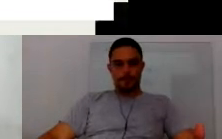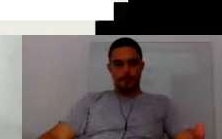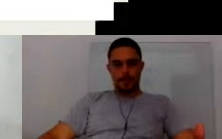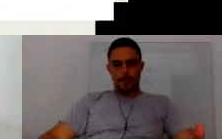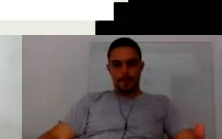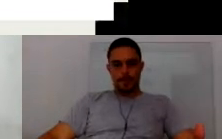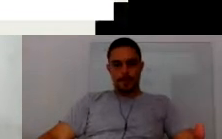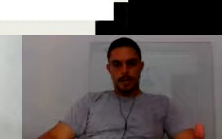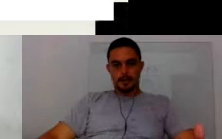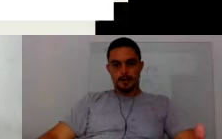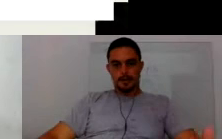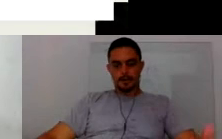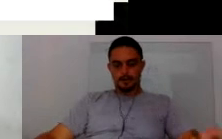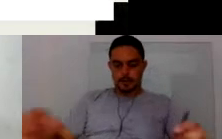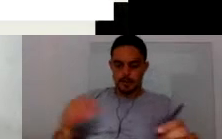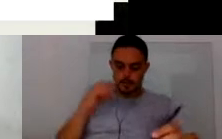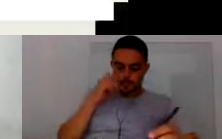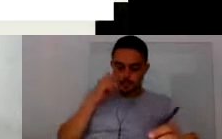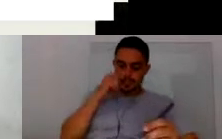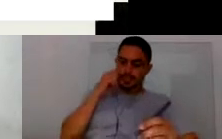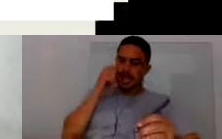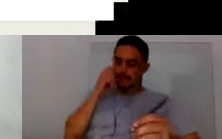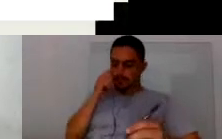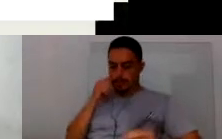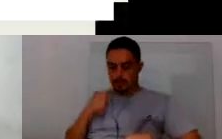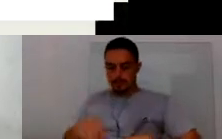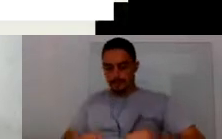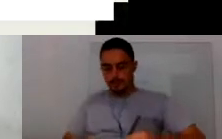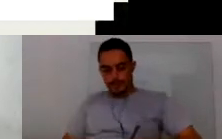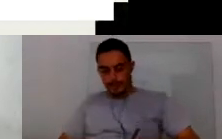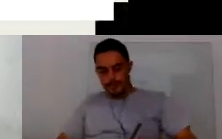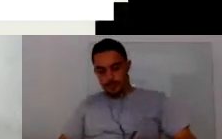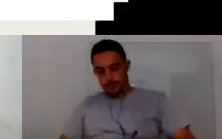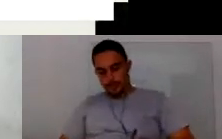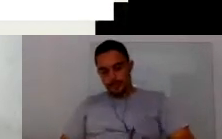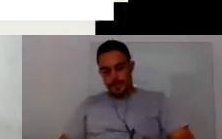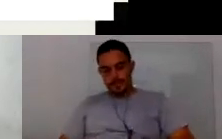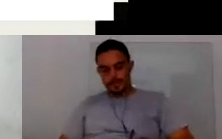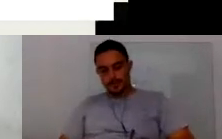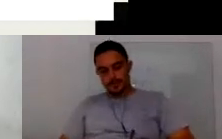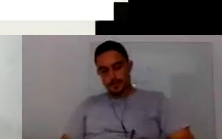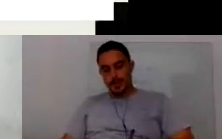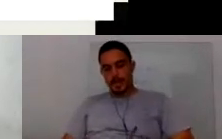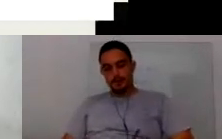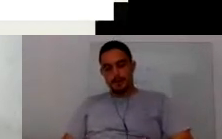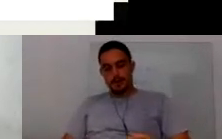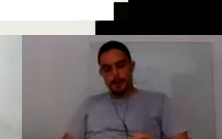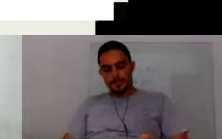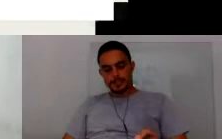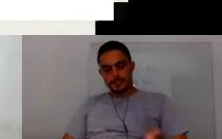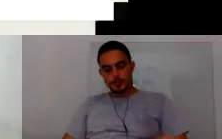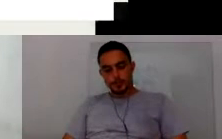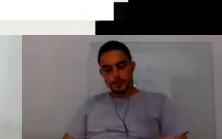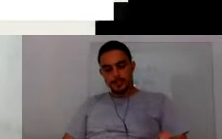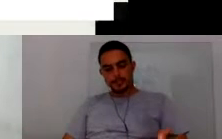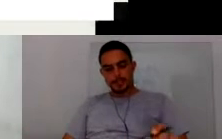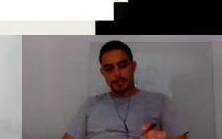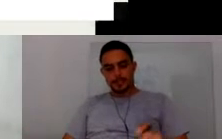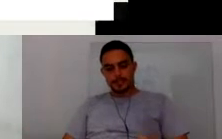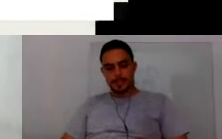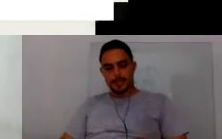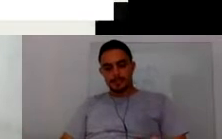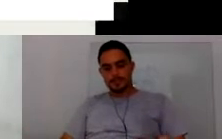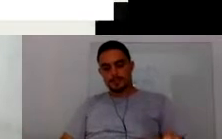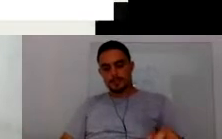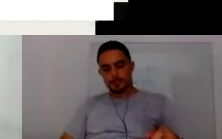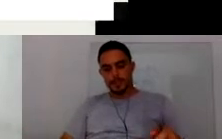Então, olha só. O que eu vou fazer? A fórmula é umidade é igual a massa úmida